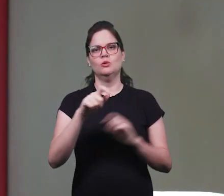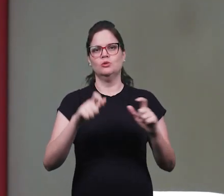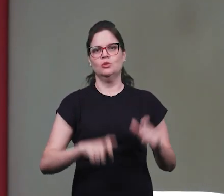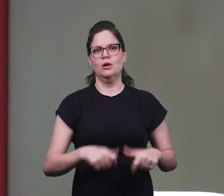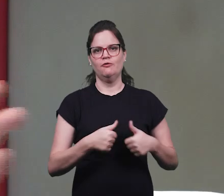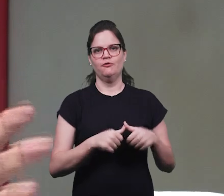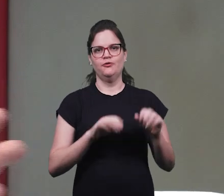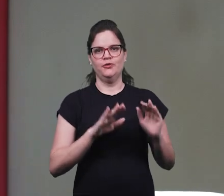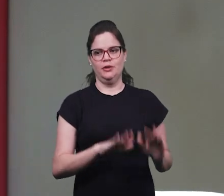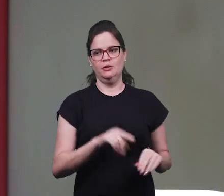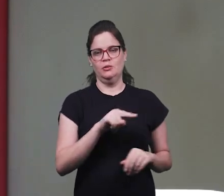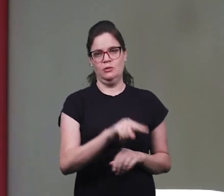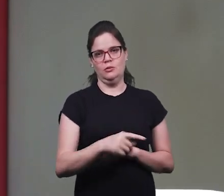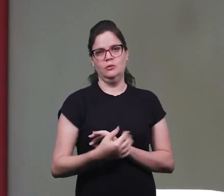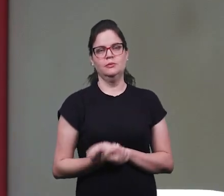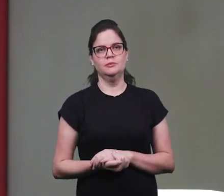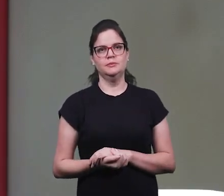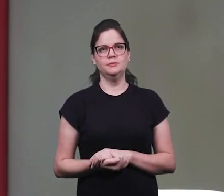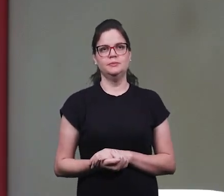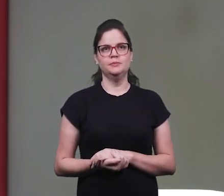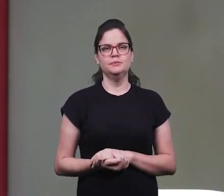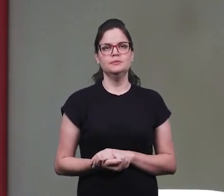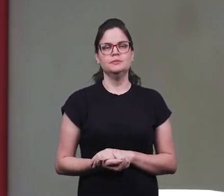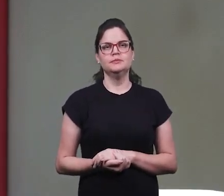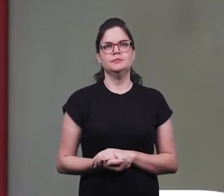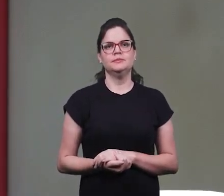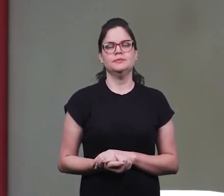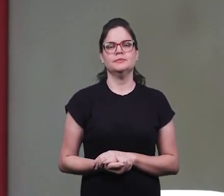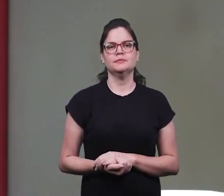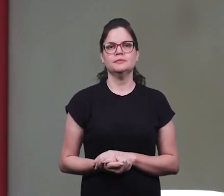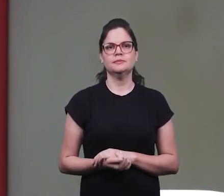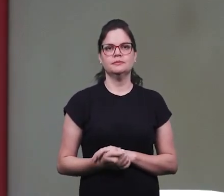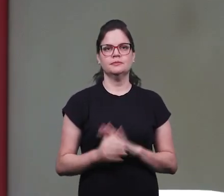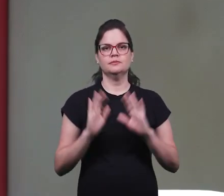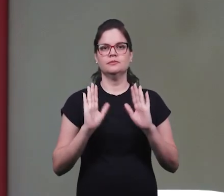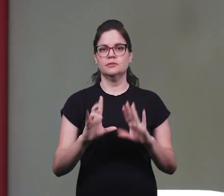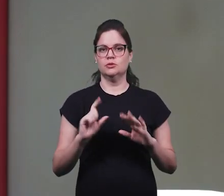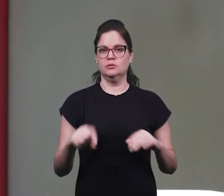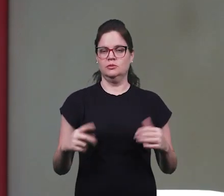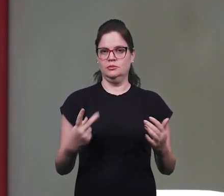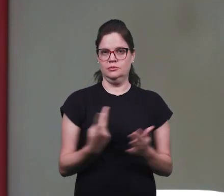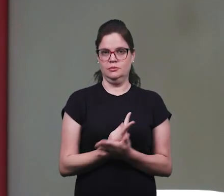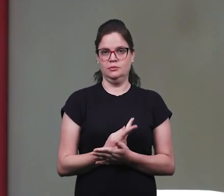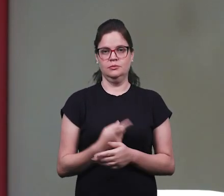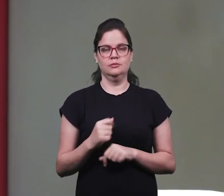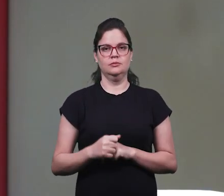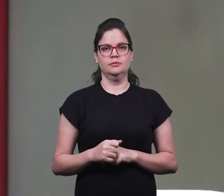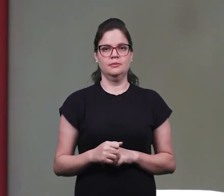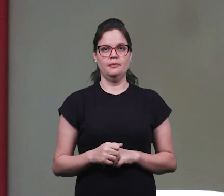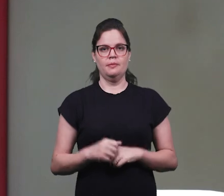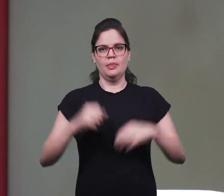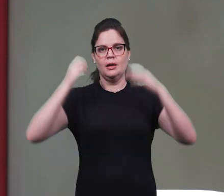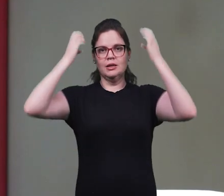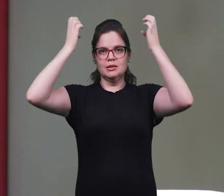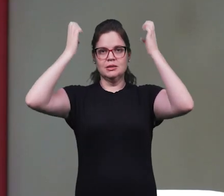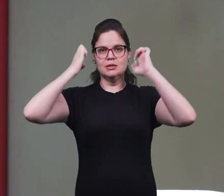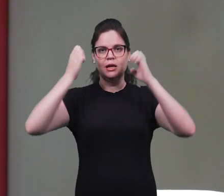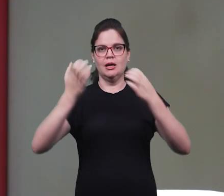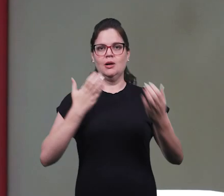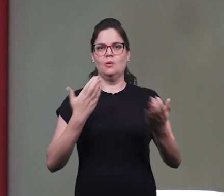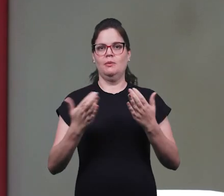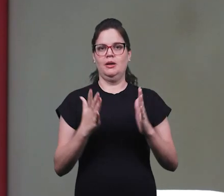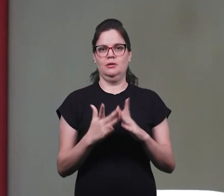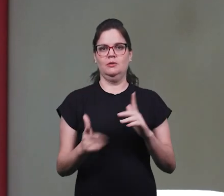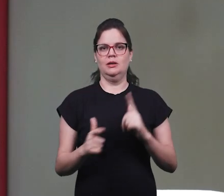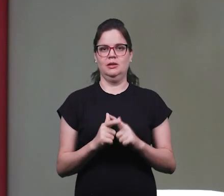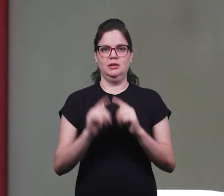né? Ficaram por aquela região. Agora, o que acontece? A Esther, ela é tipo da igreja, a igreja fiel, né?